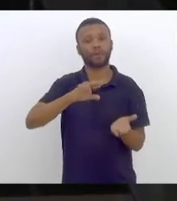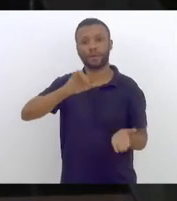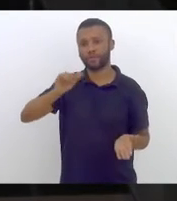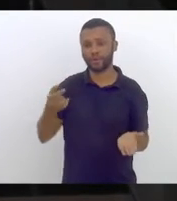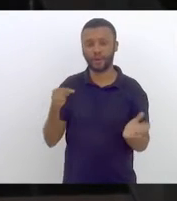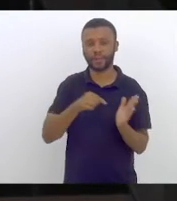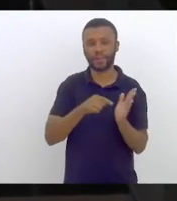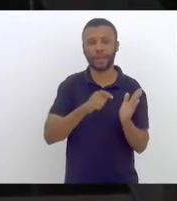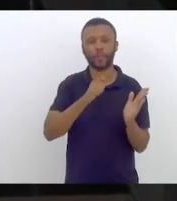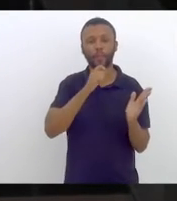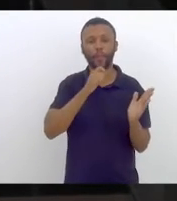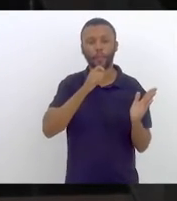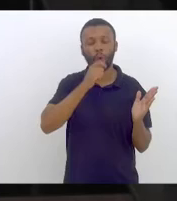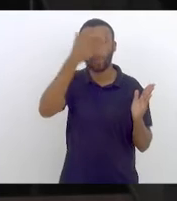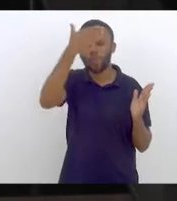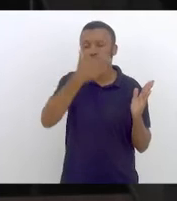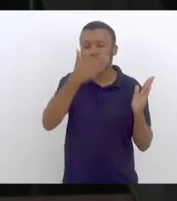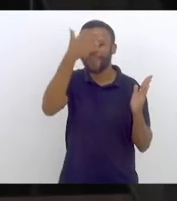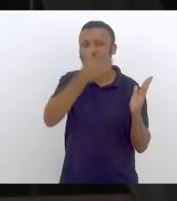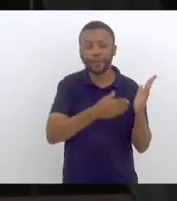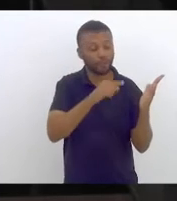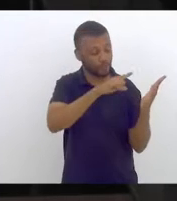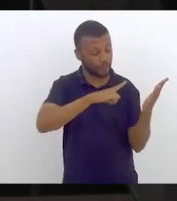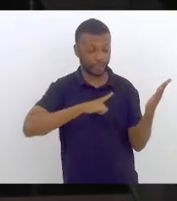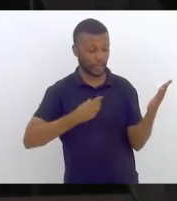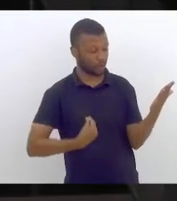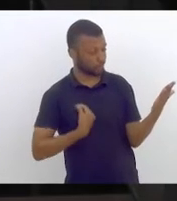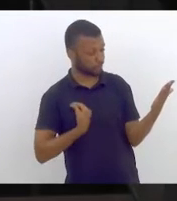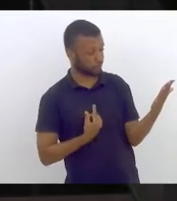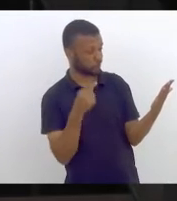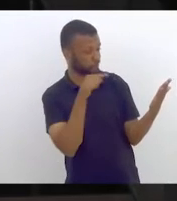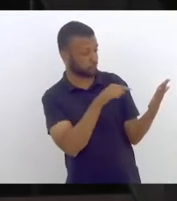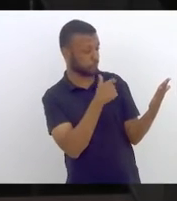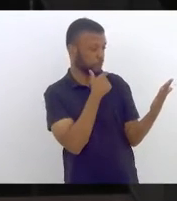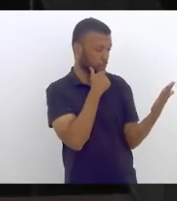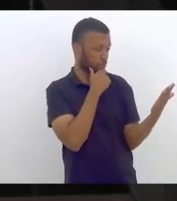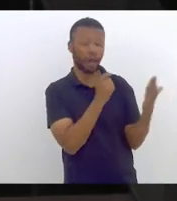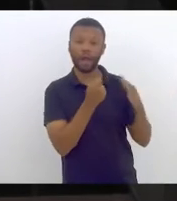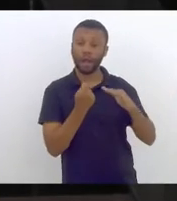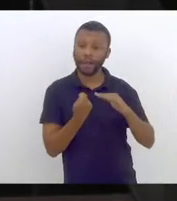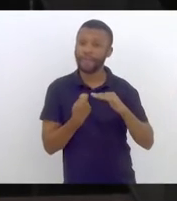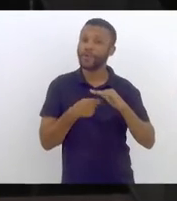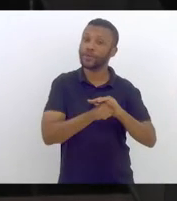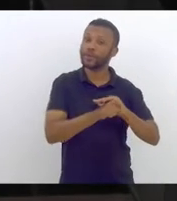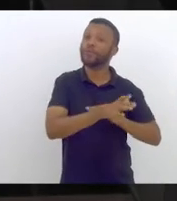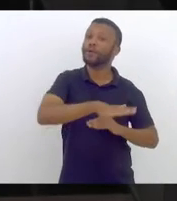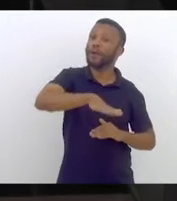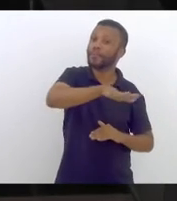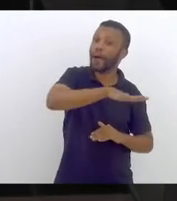não verificamos a existência de investimentos